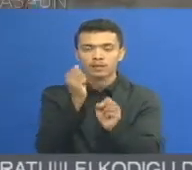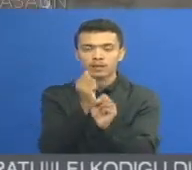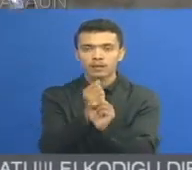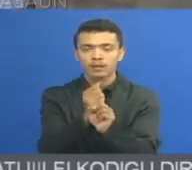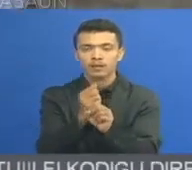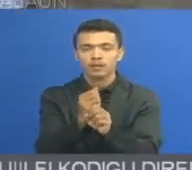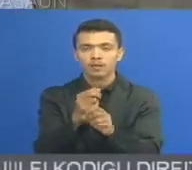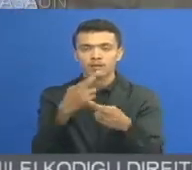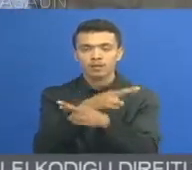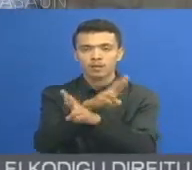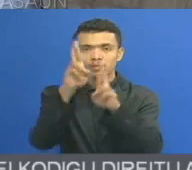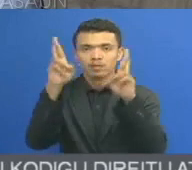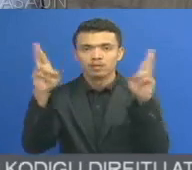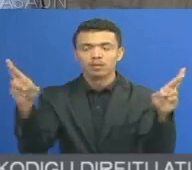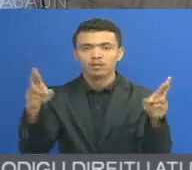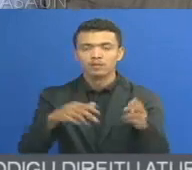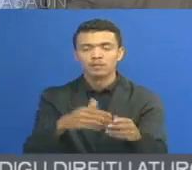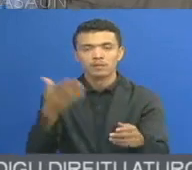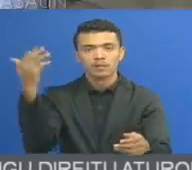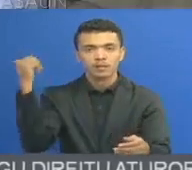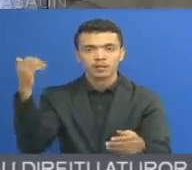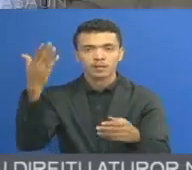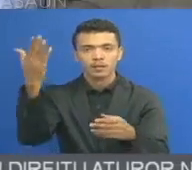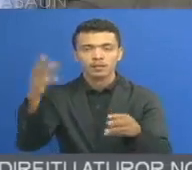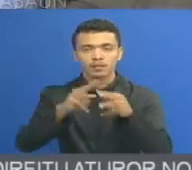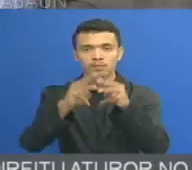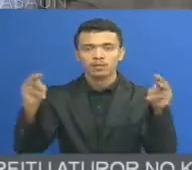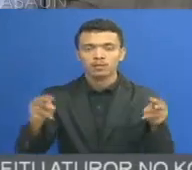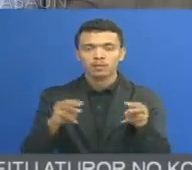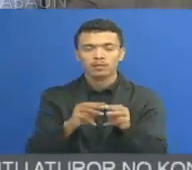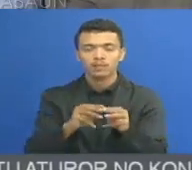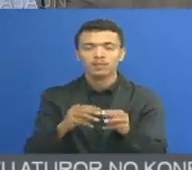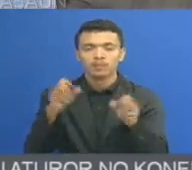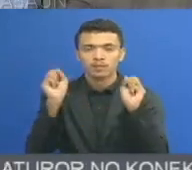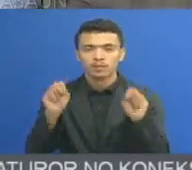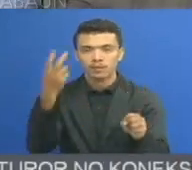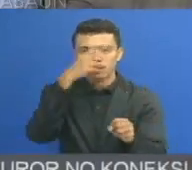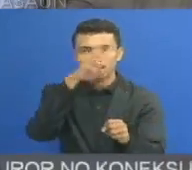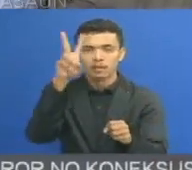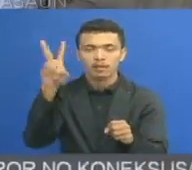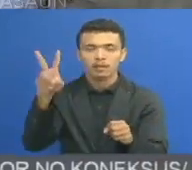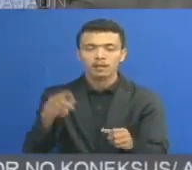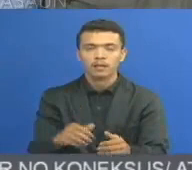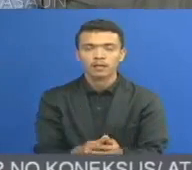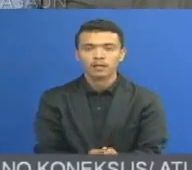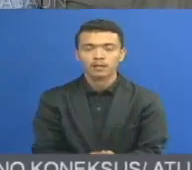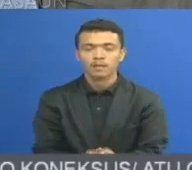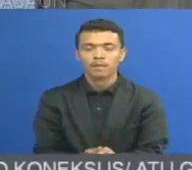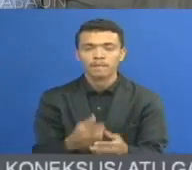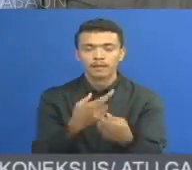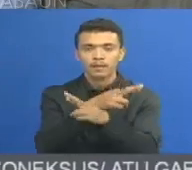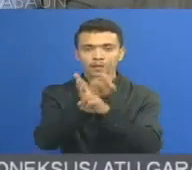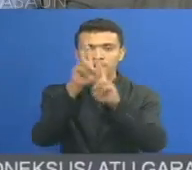comparação, resultado aprometo de ver ia município Sayona. Para tuareia, voto de ver a meta, e